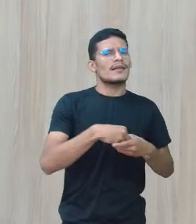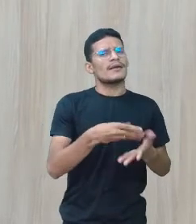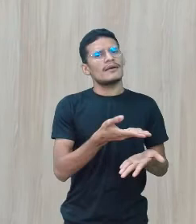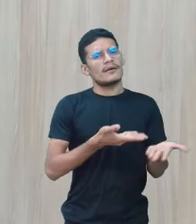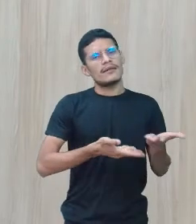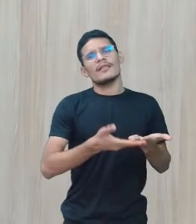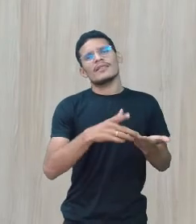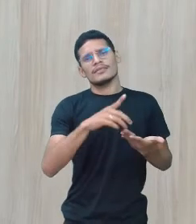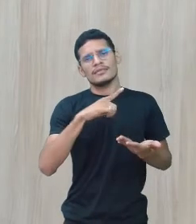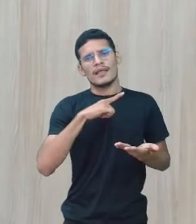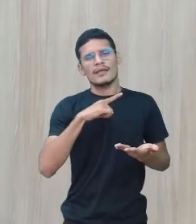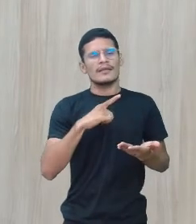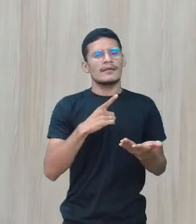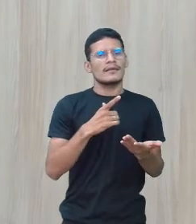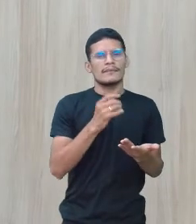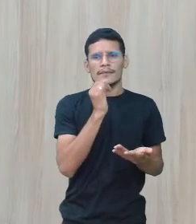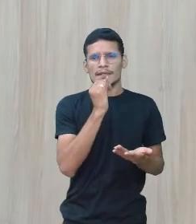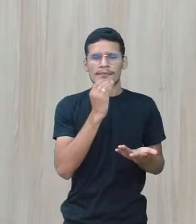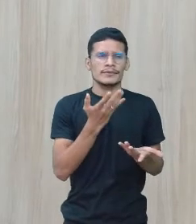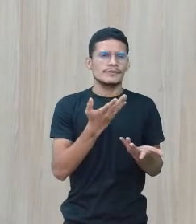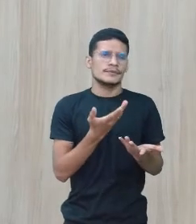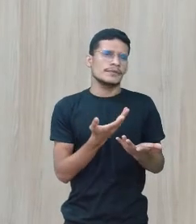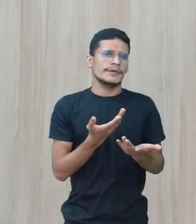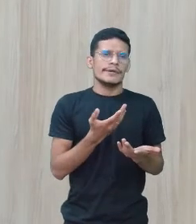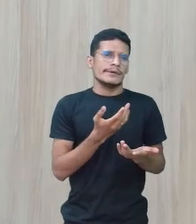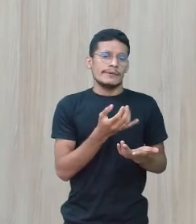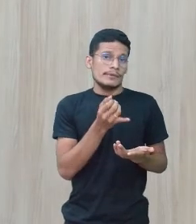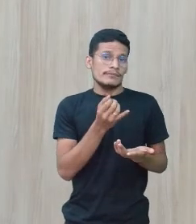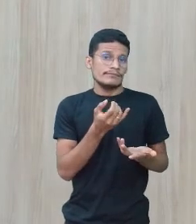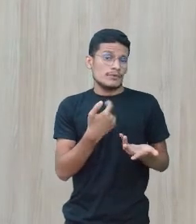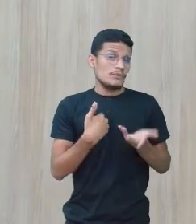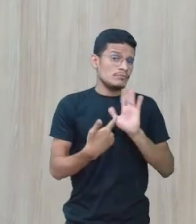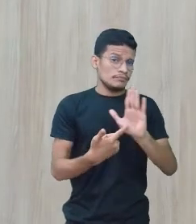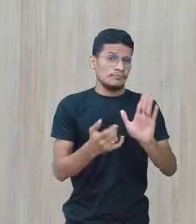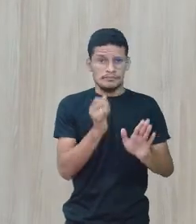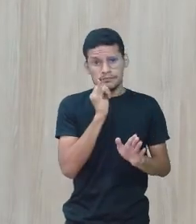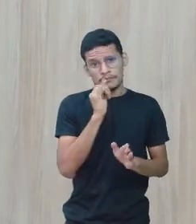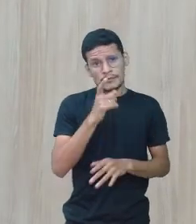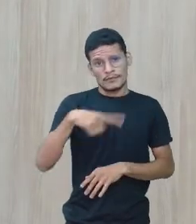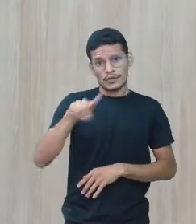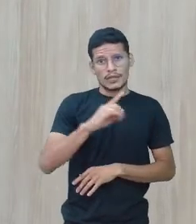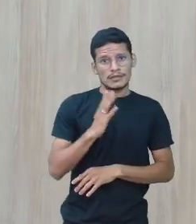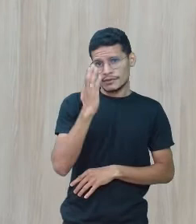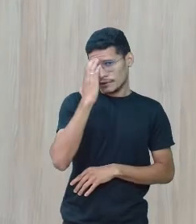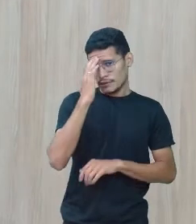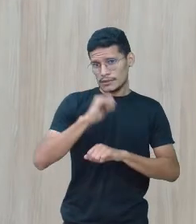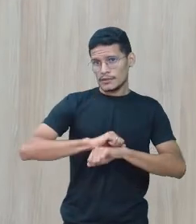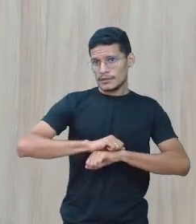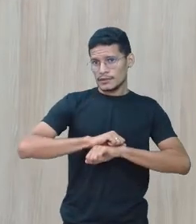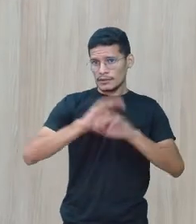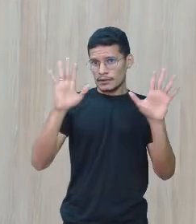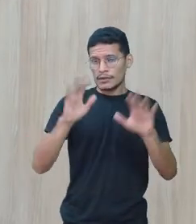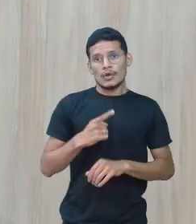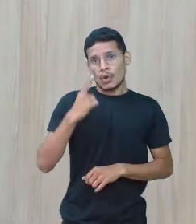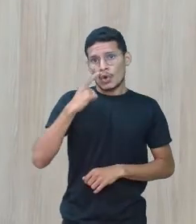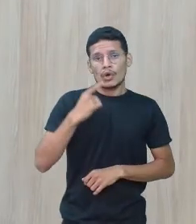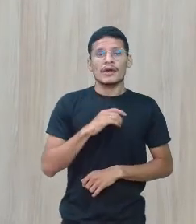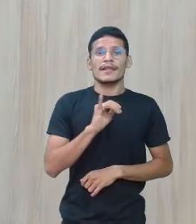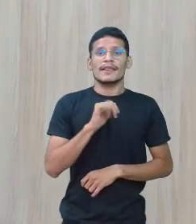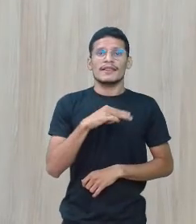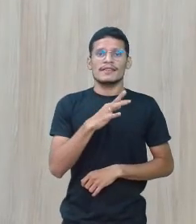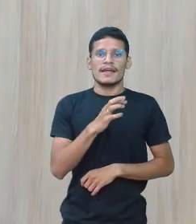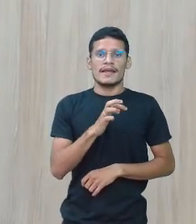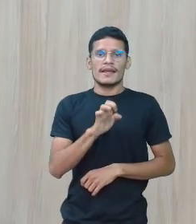pouco abstrato, mas com os exemplos a gente vai chegando lá. Então, as conjunções